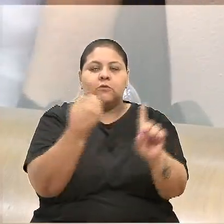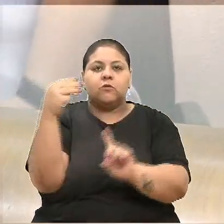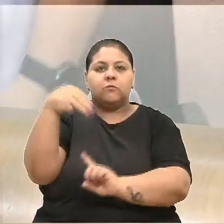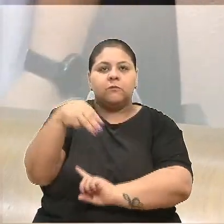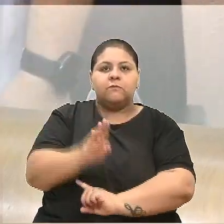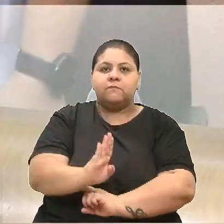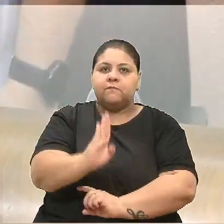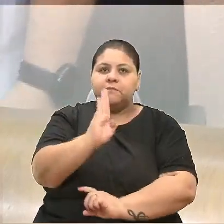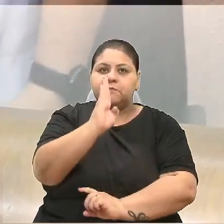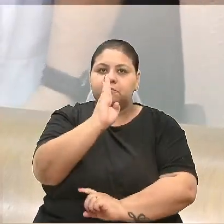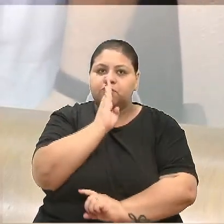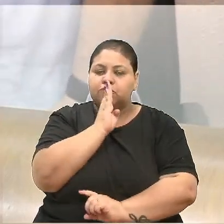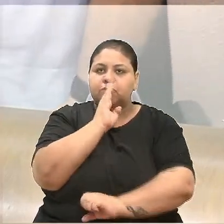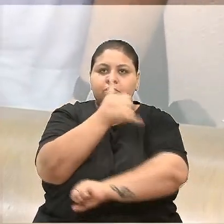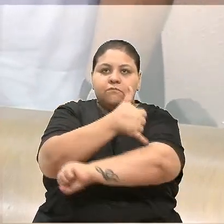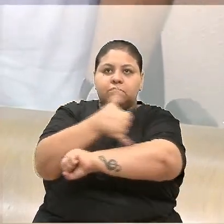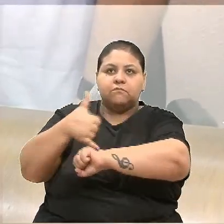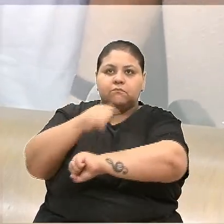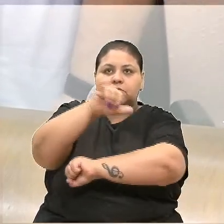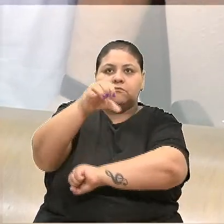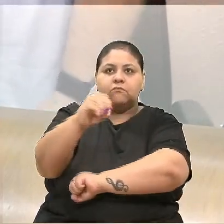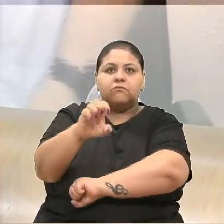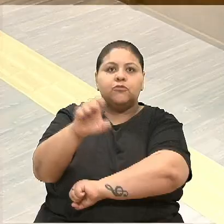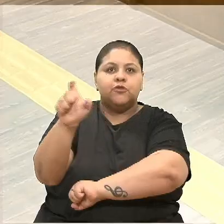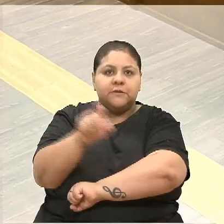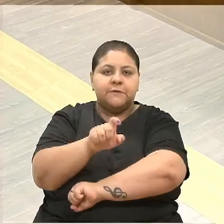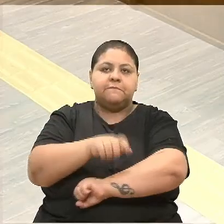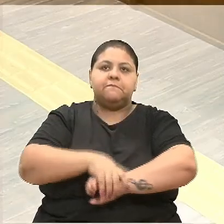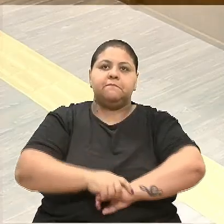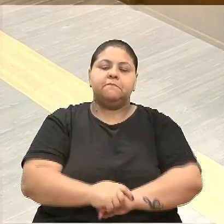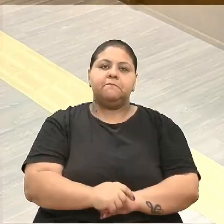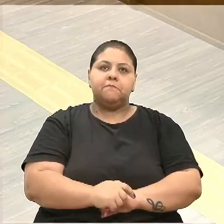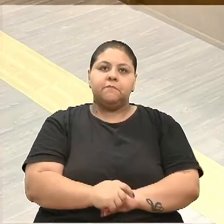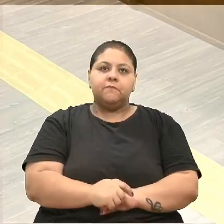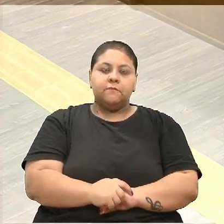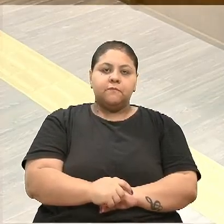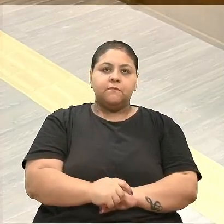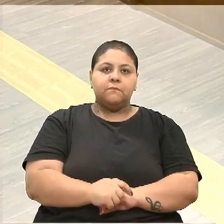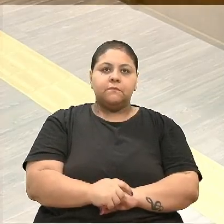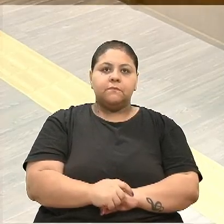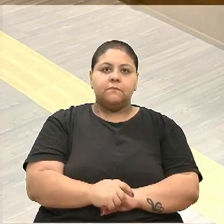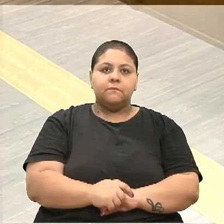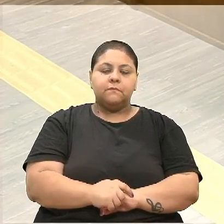silêncio, pela passagem de José Clemente Pozanato.